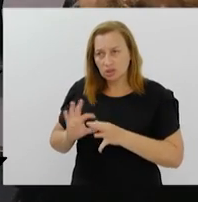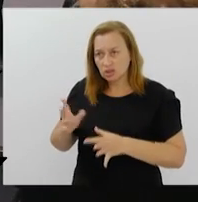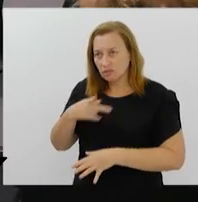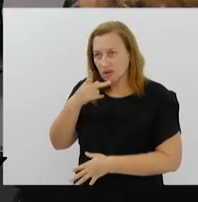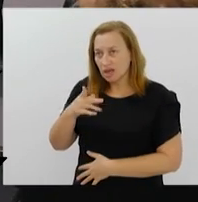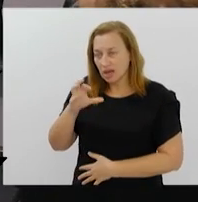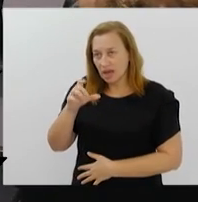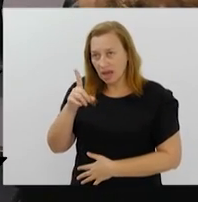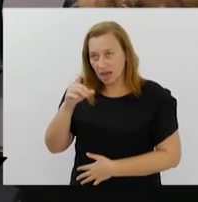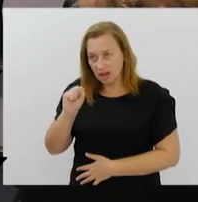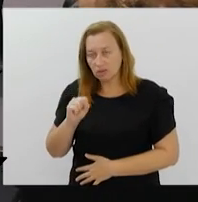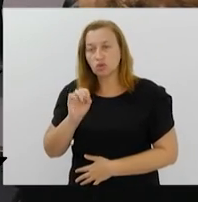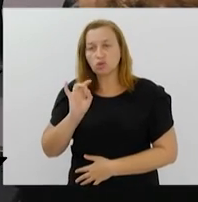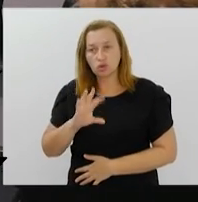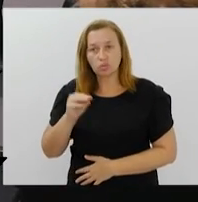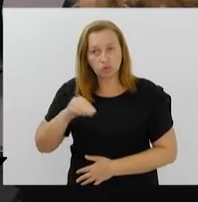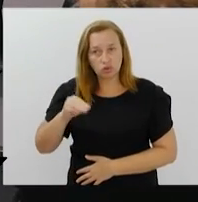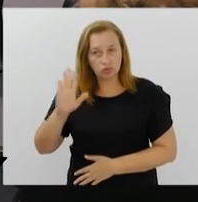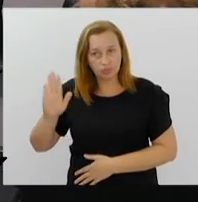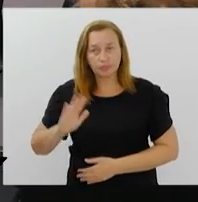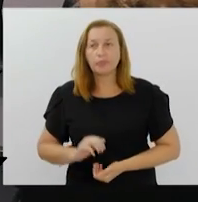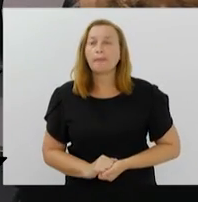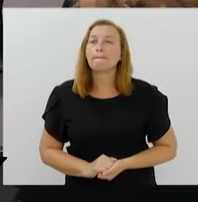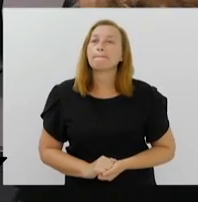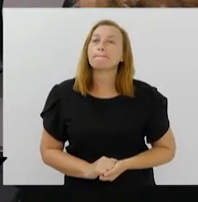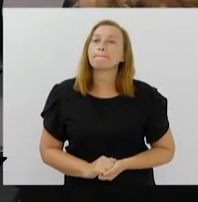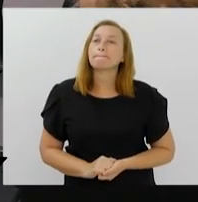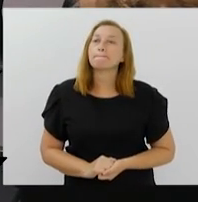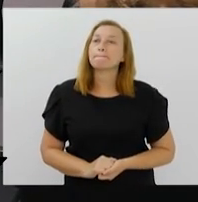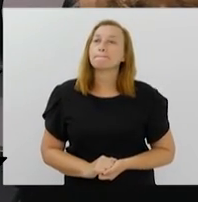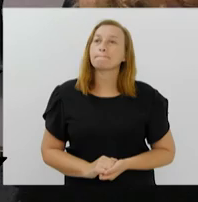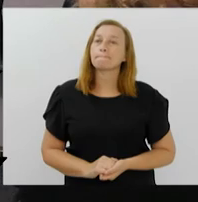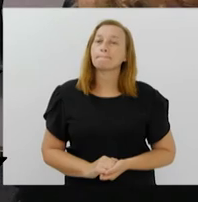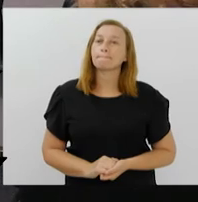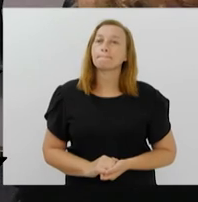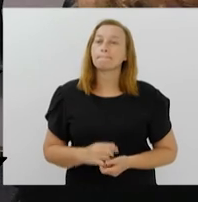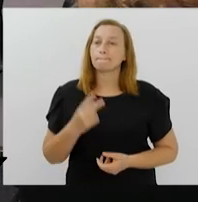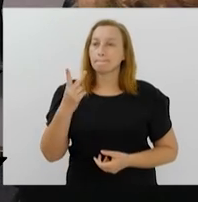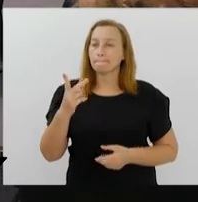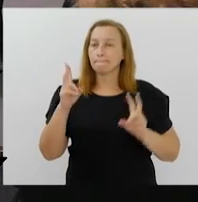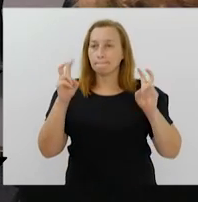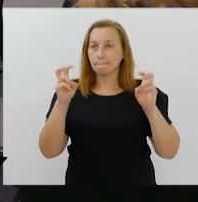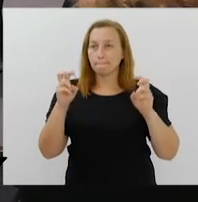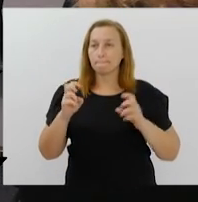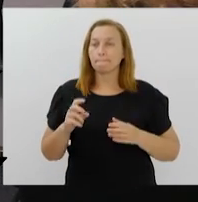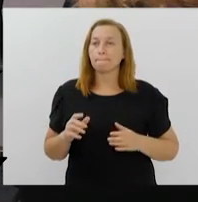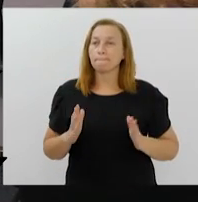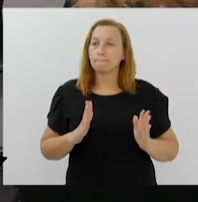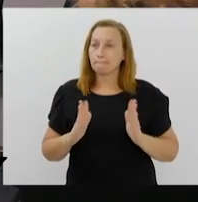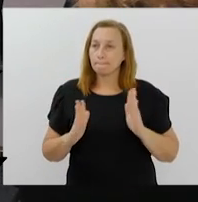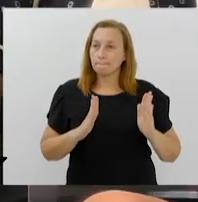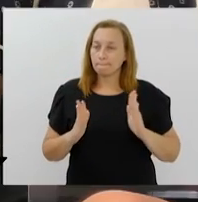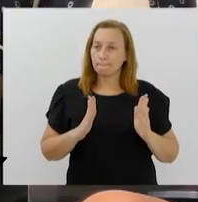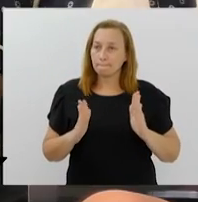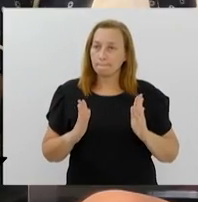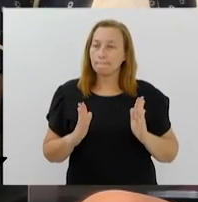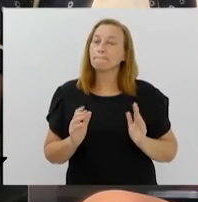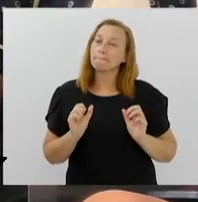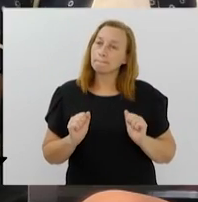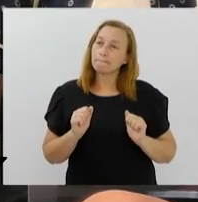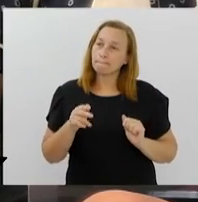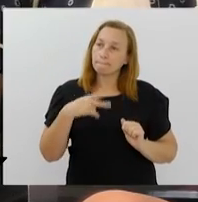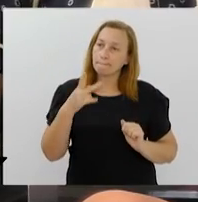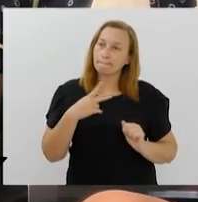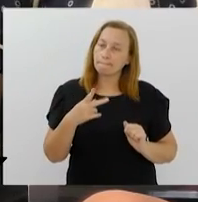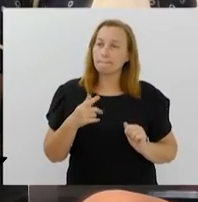Carlos duas coisas só um minutinho pessoal só um minutinho sor Carlos permit só uma parte duas questões em relação ao prazo a gente pode definir os prazos evidente que eu tô